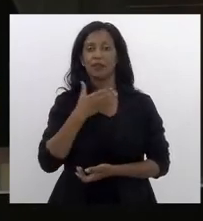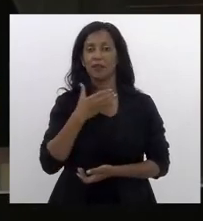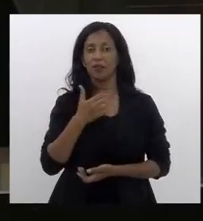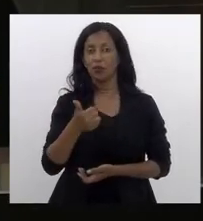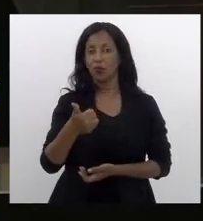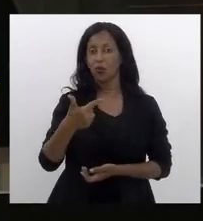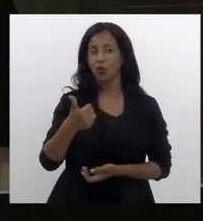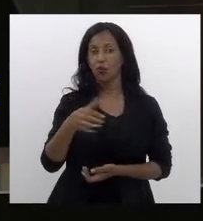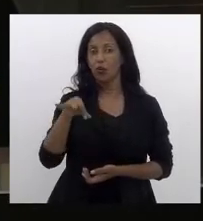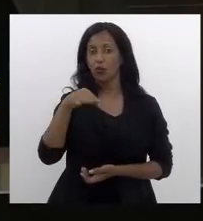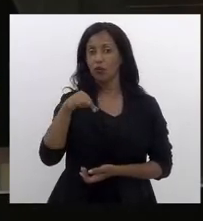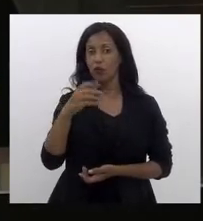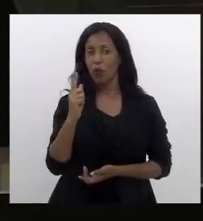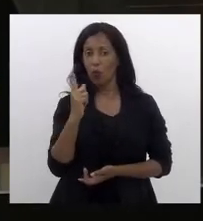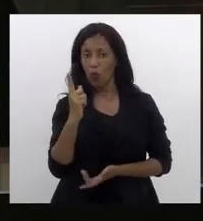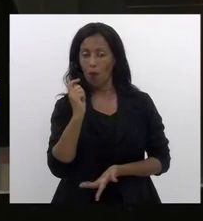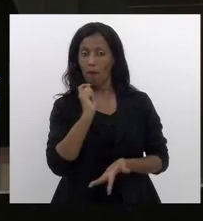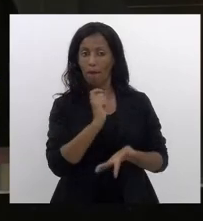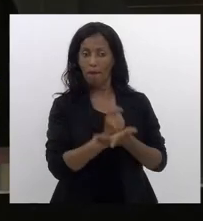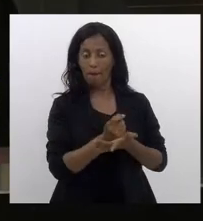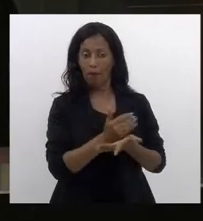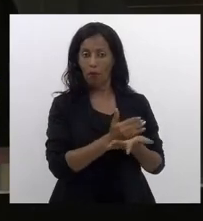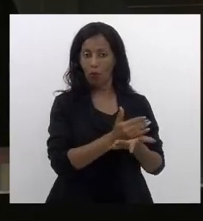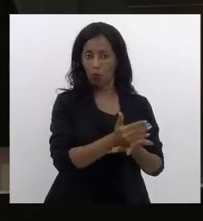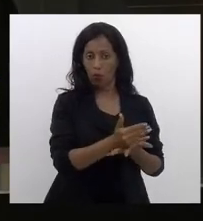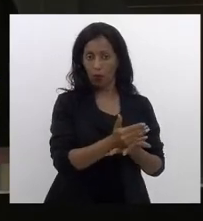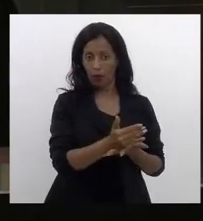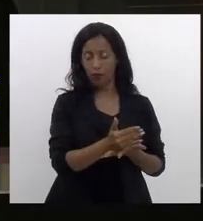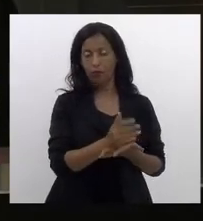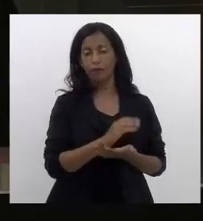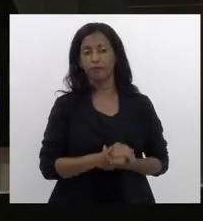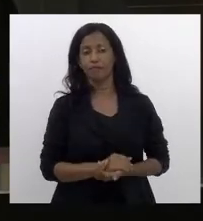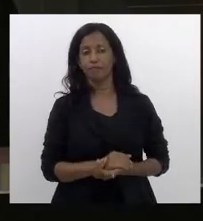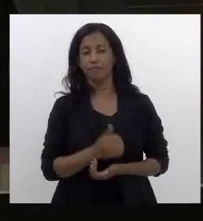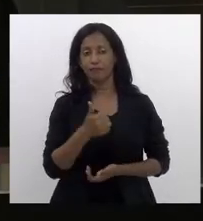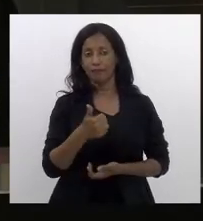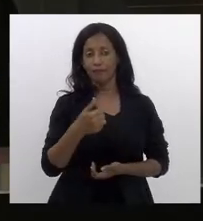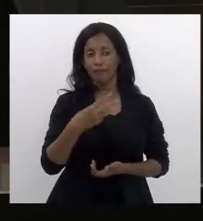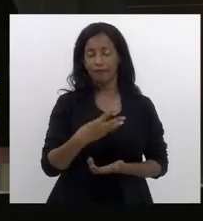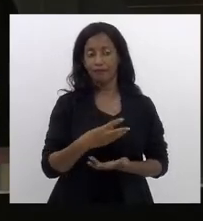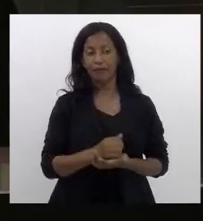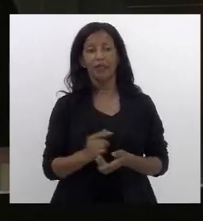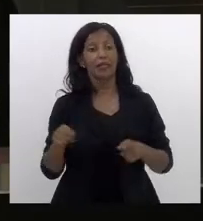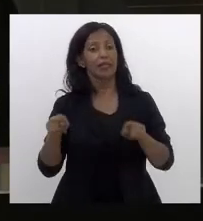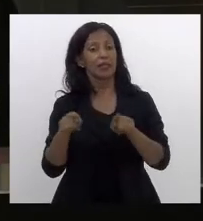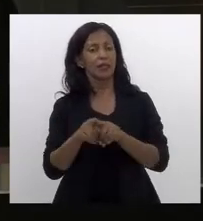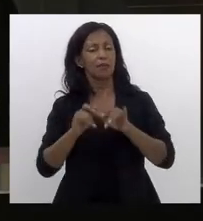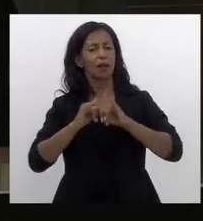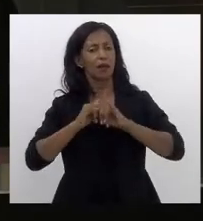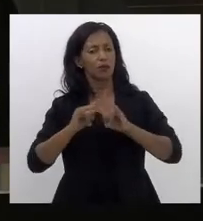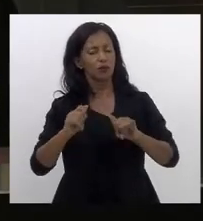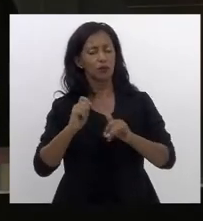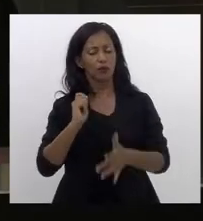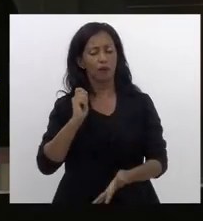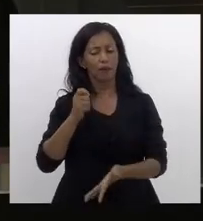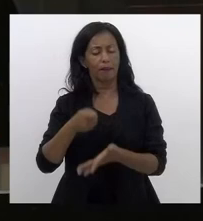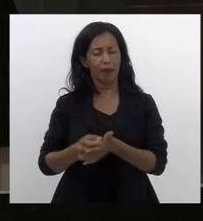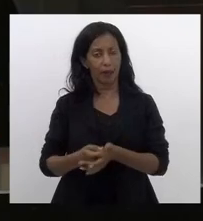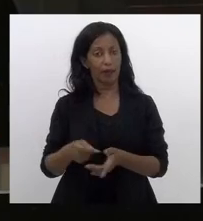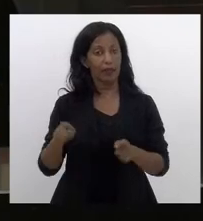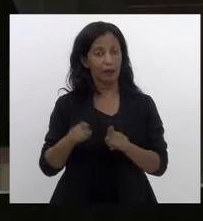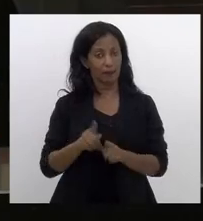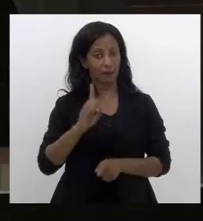12 folhas, com uma que pagou no início do ano anterior, 13. E também anunciou que pagará, ainda